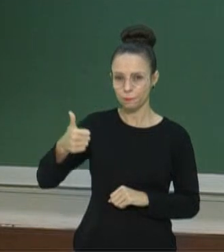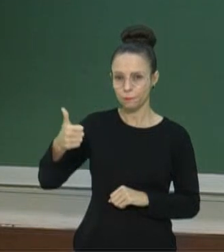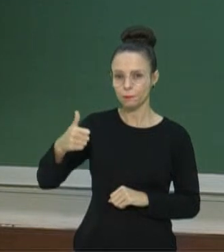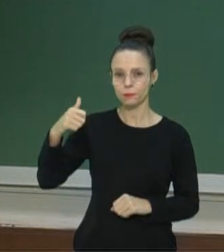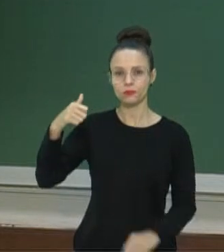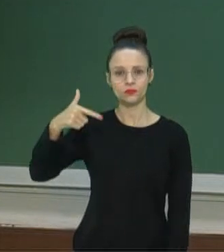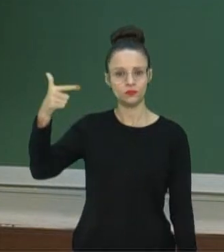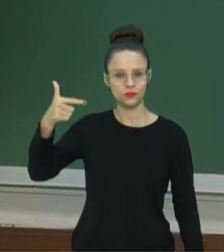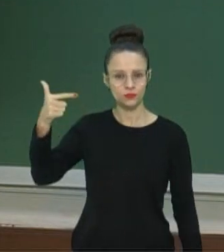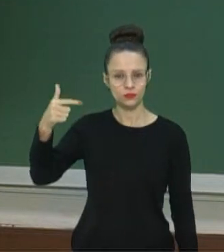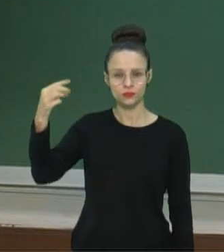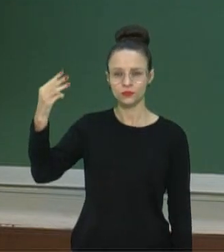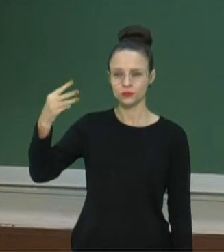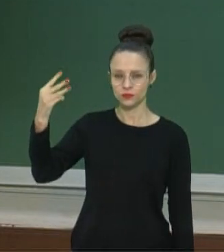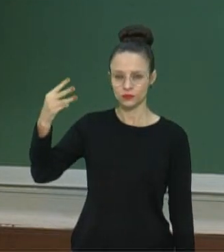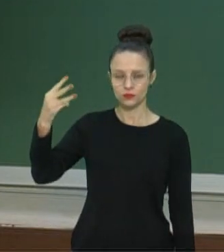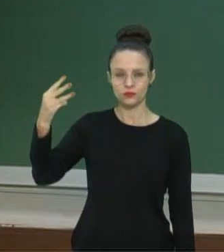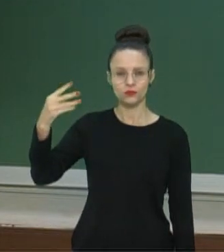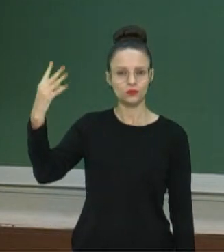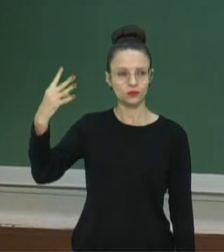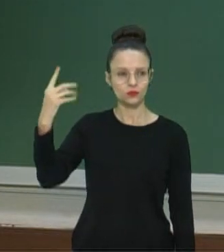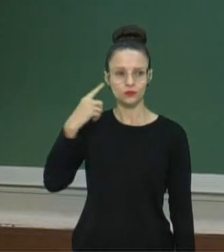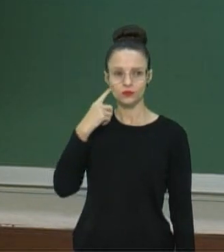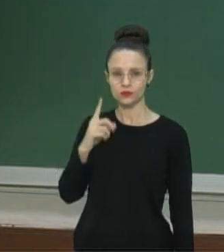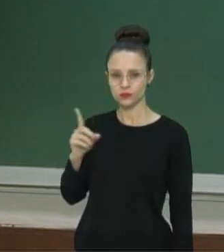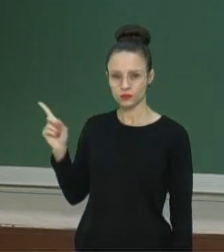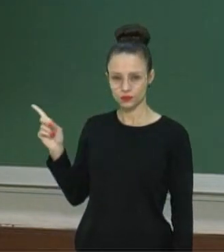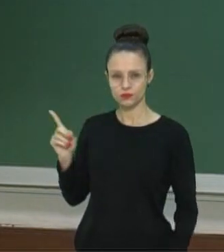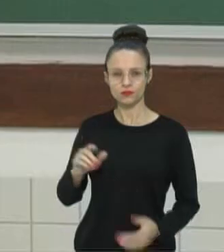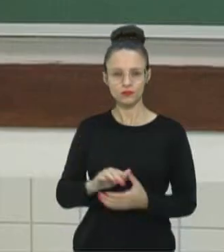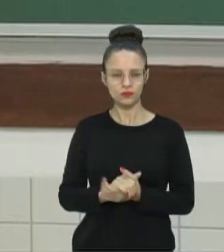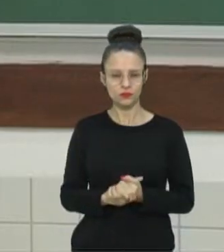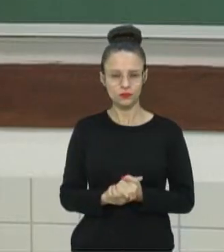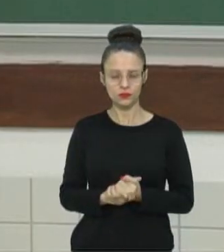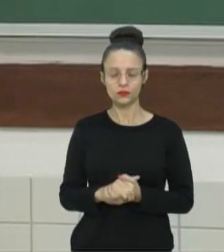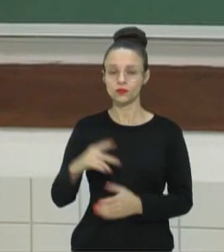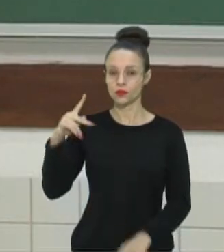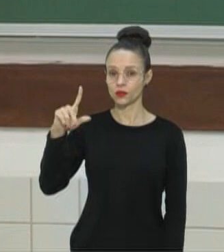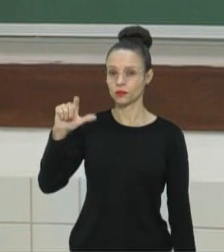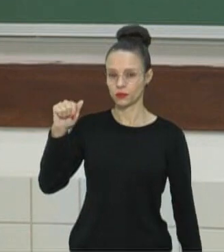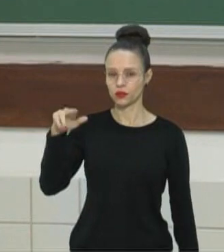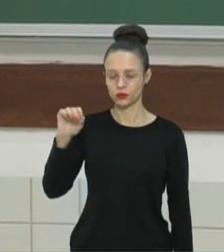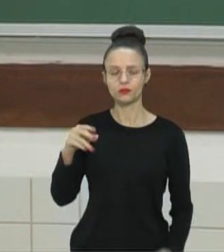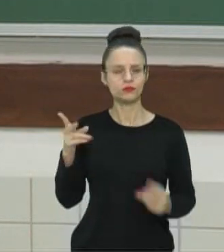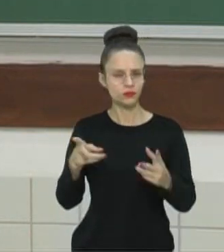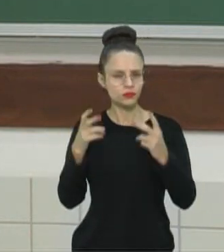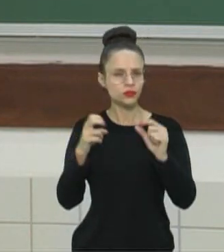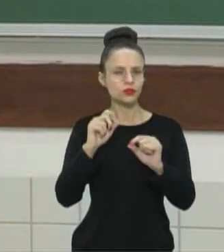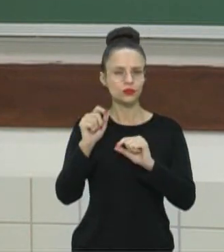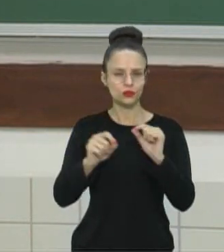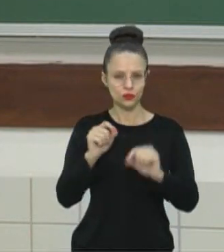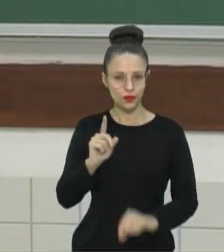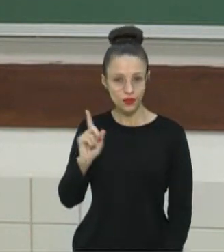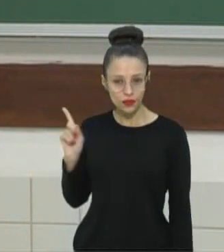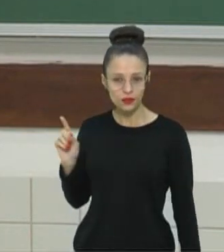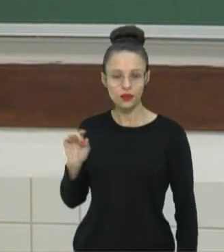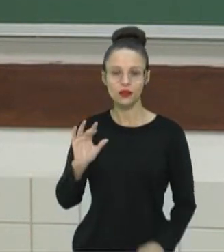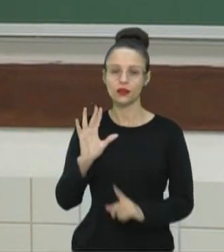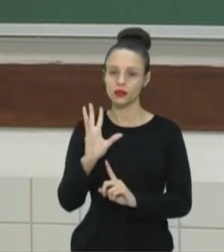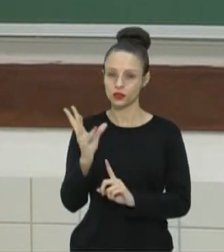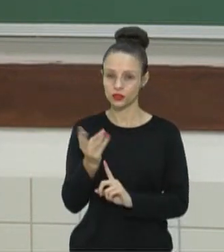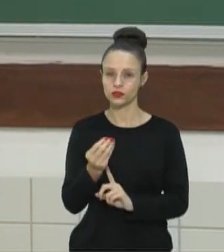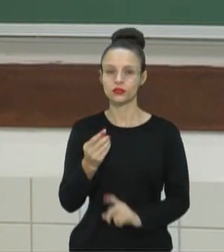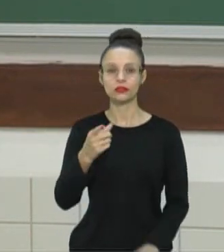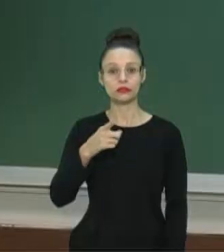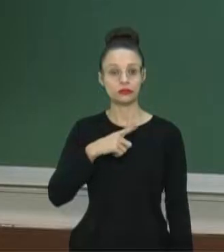segundo plano, terceiro plano e quarto plano. Podemos observar que essa arte tem